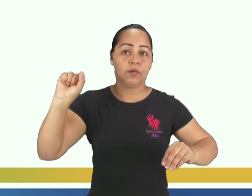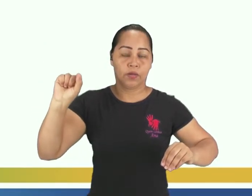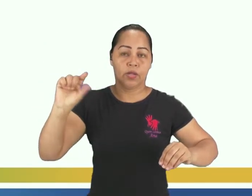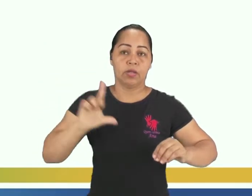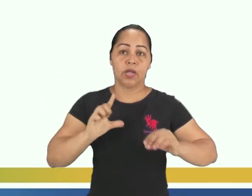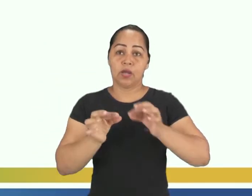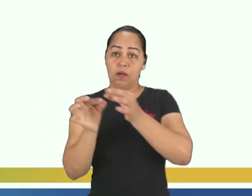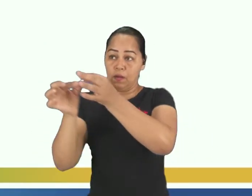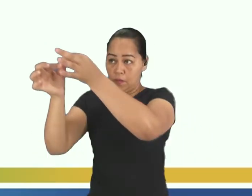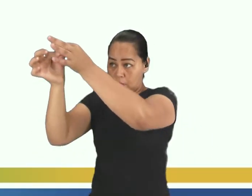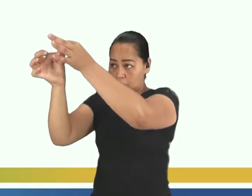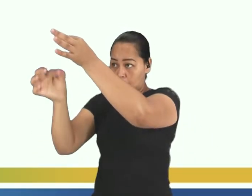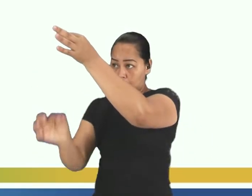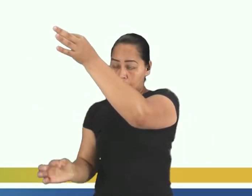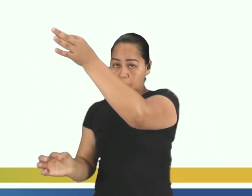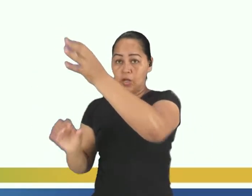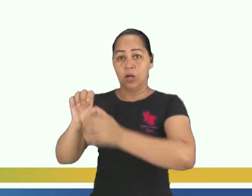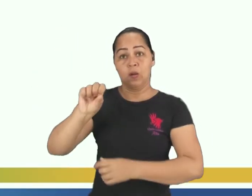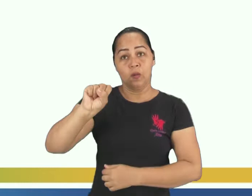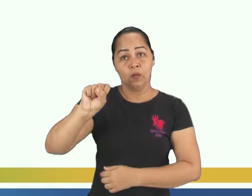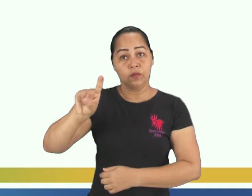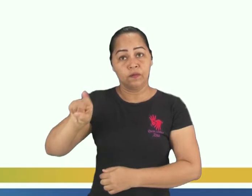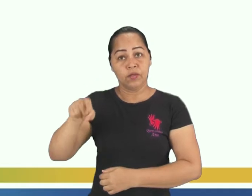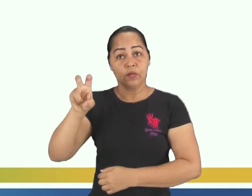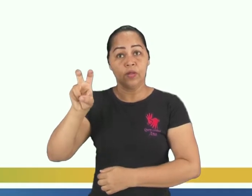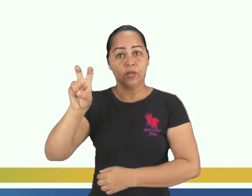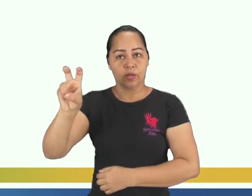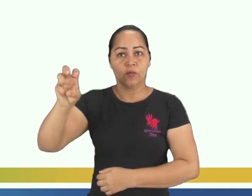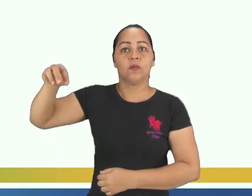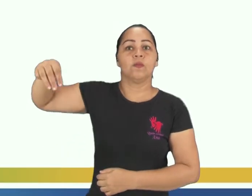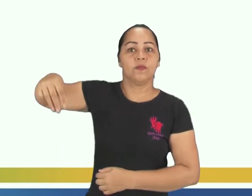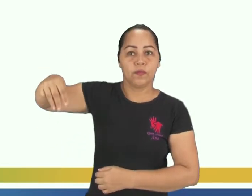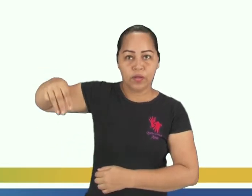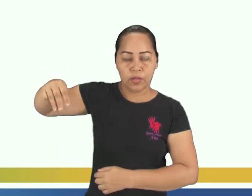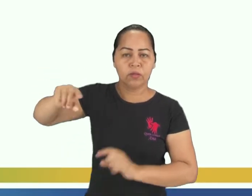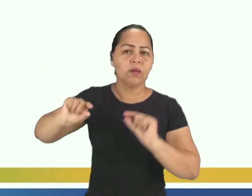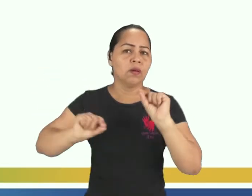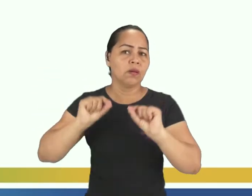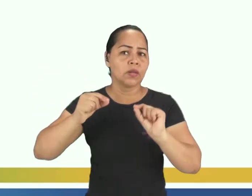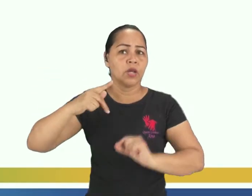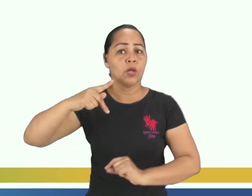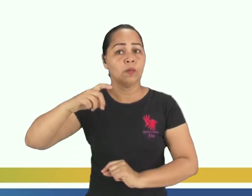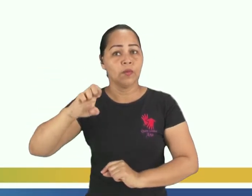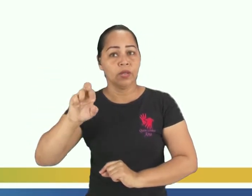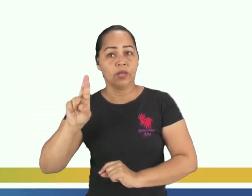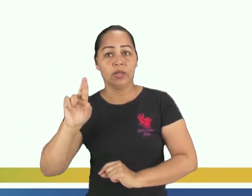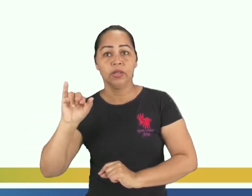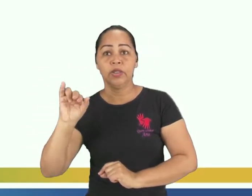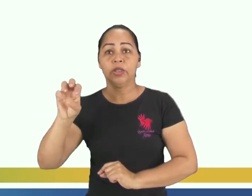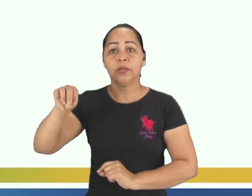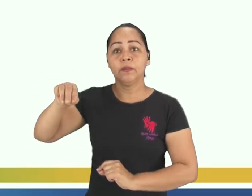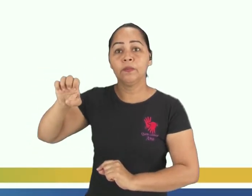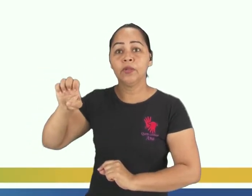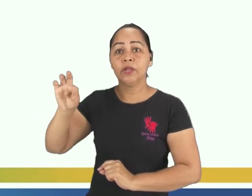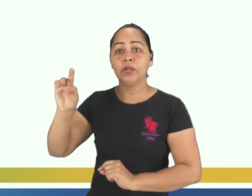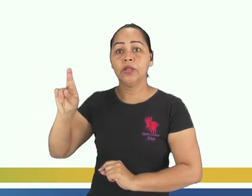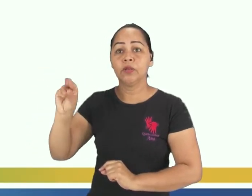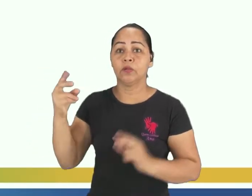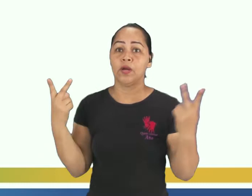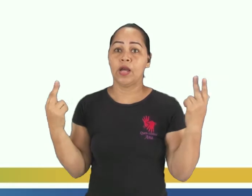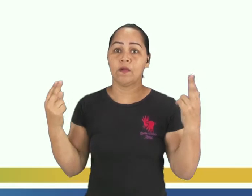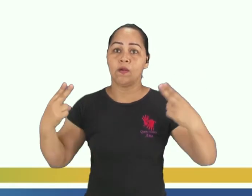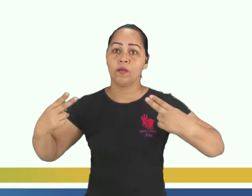medindo 8,5 metros. Lembrando que perímetro é igual à soma dos lados. Então, a pergunta